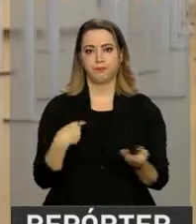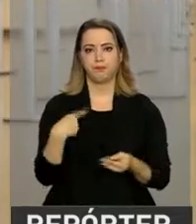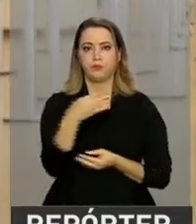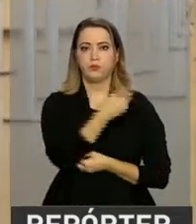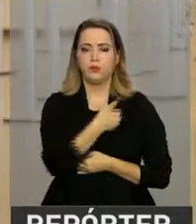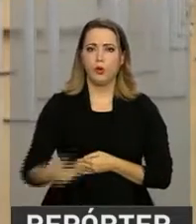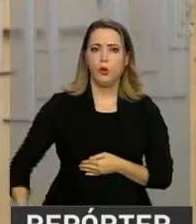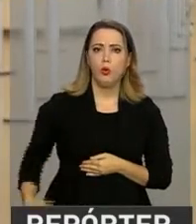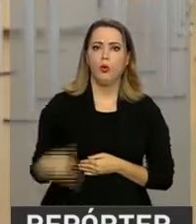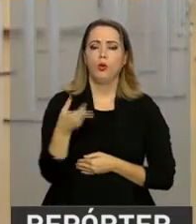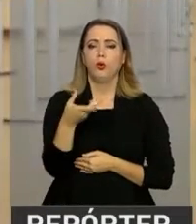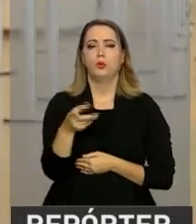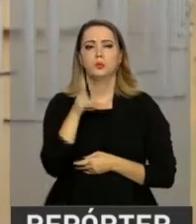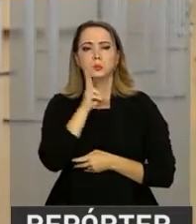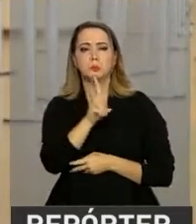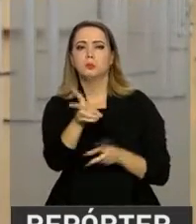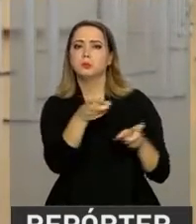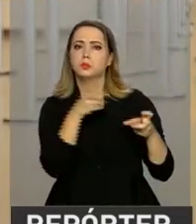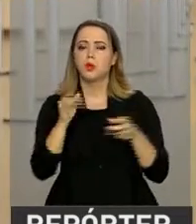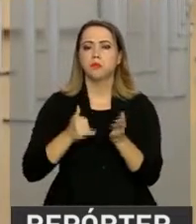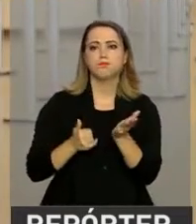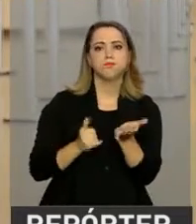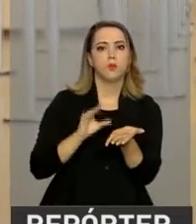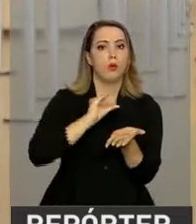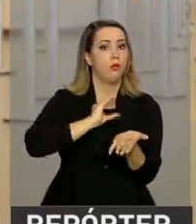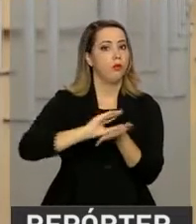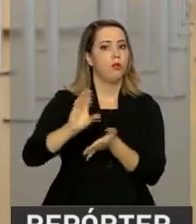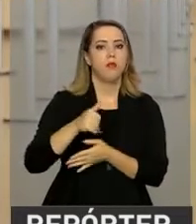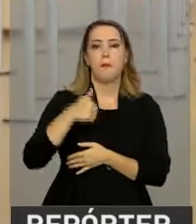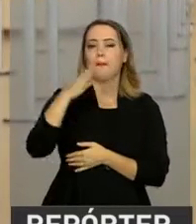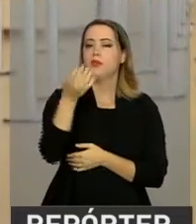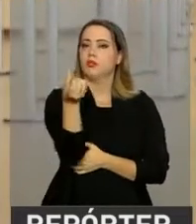estima que os investimentos devem superar os